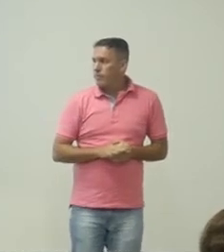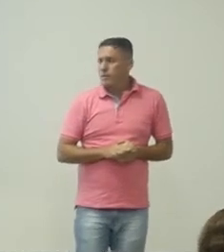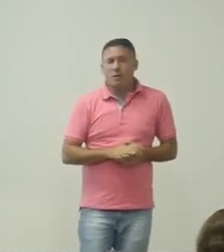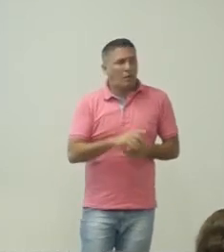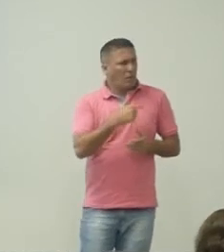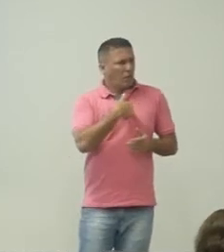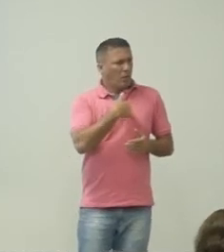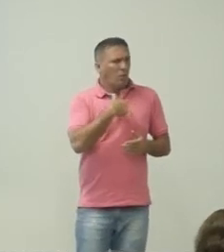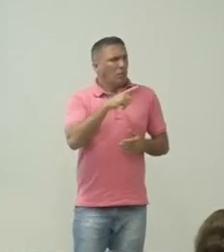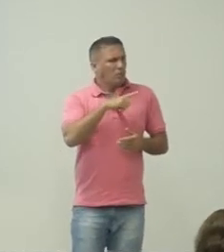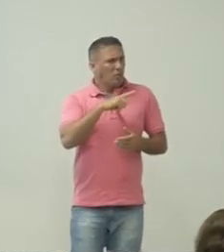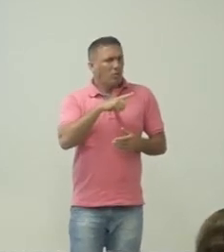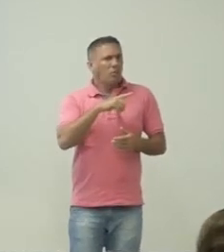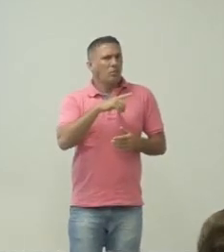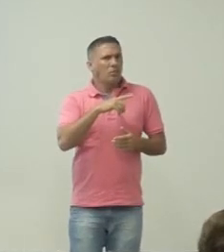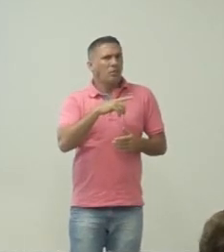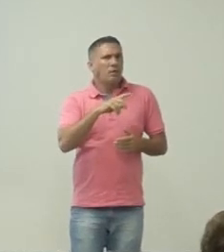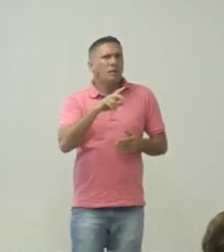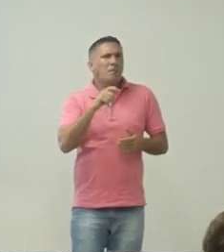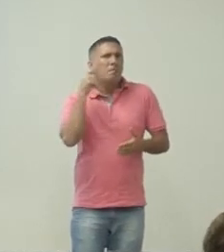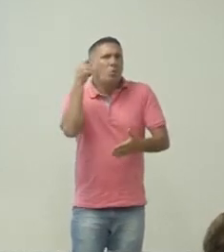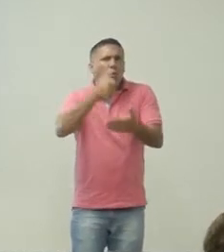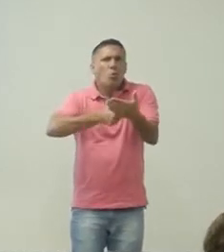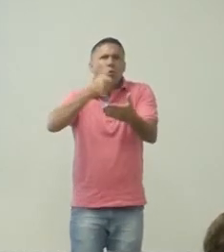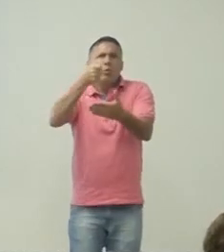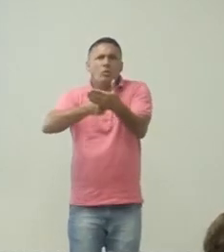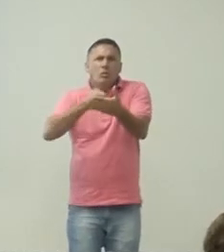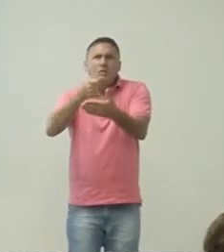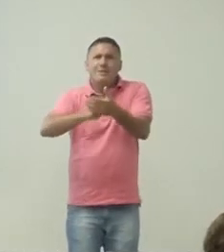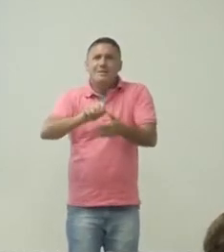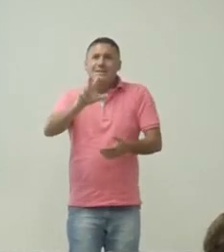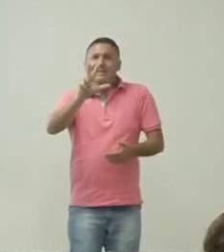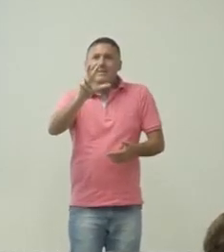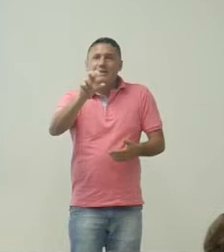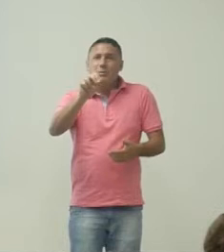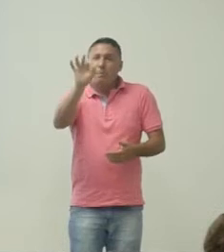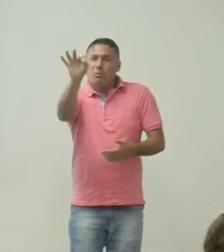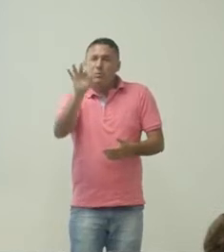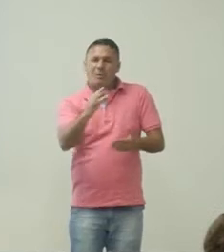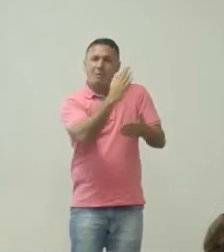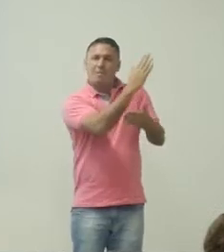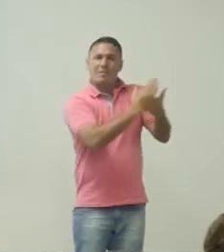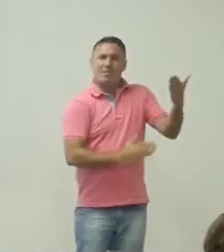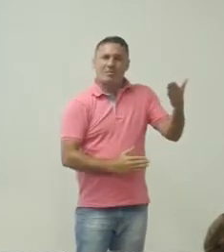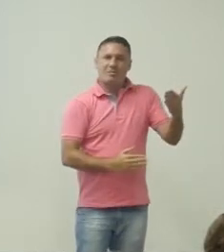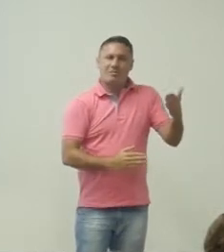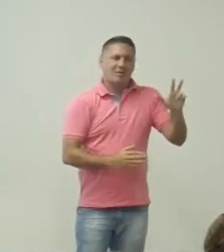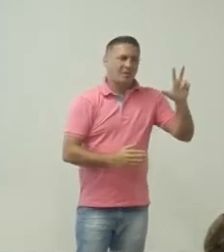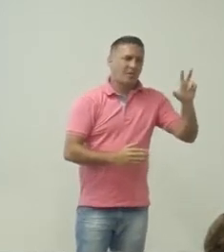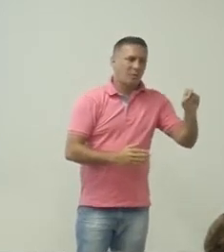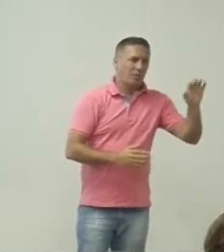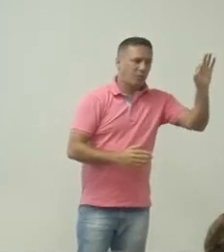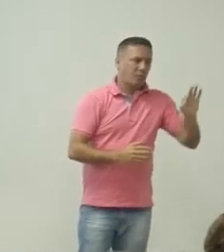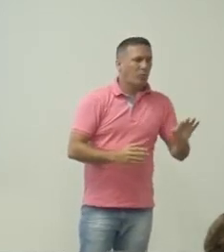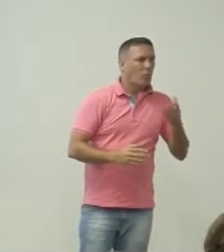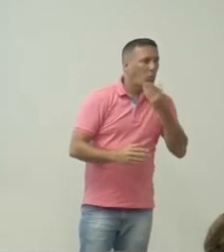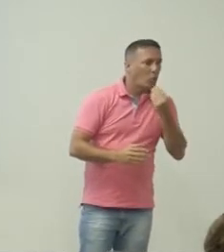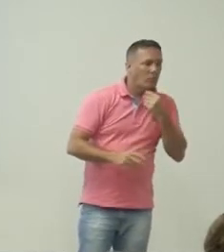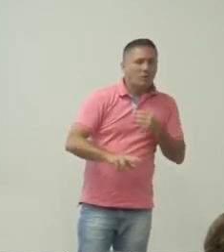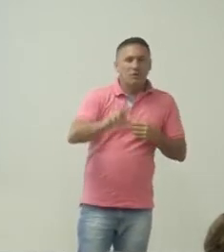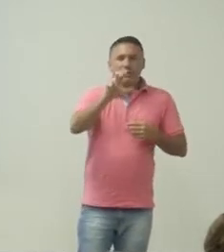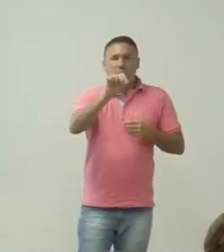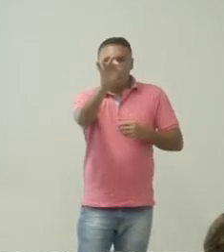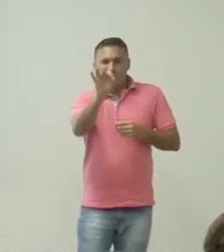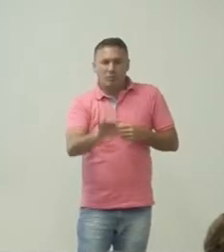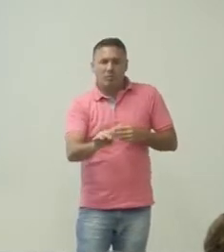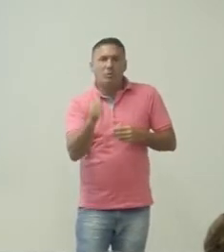eu estou brigando para ter 50% de mulheres numa chapa, se eu quero paridade, é porque eu acho que eu